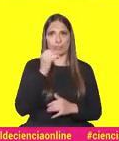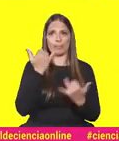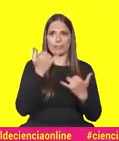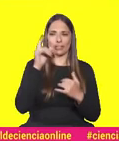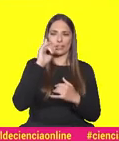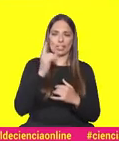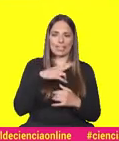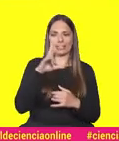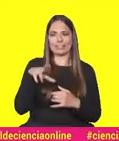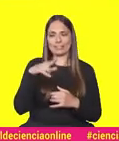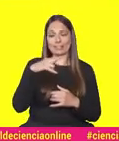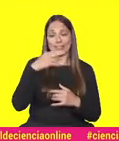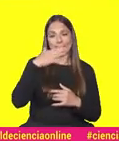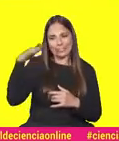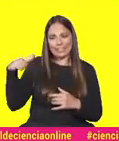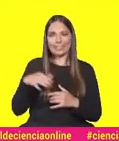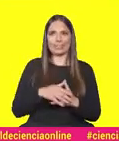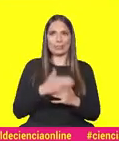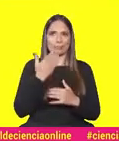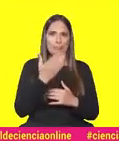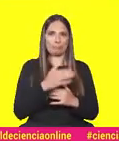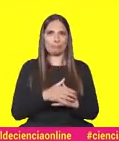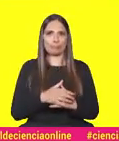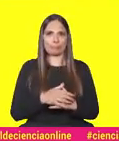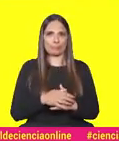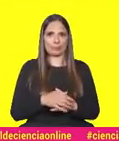dos cientistas. Igualmente. É verdade, retribuímos, muito obrigado.